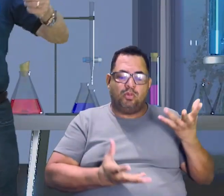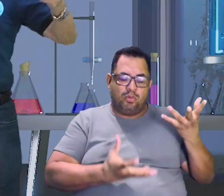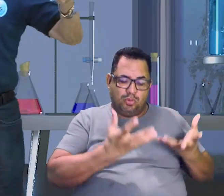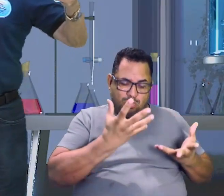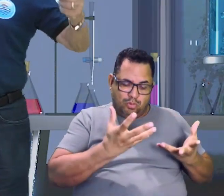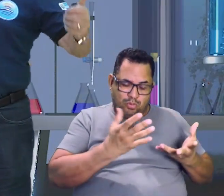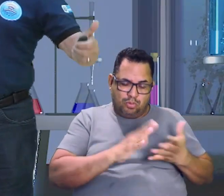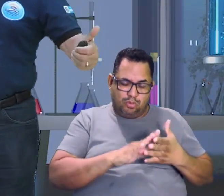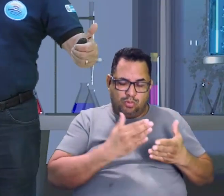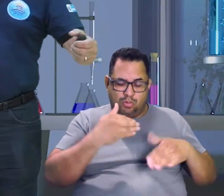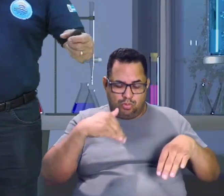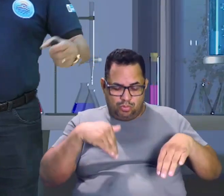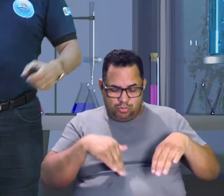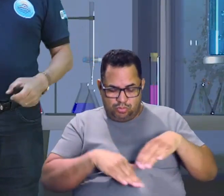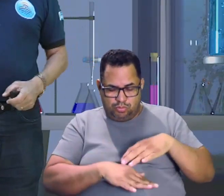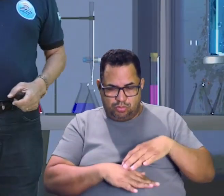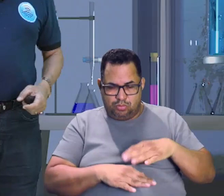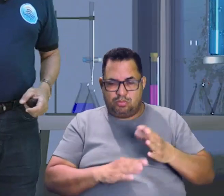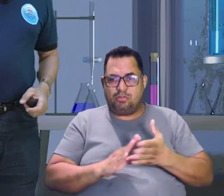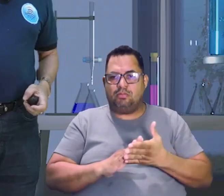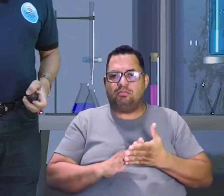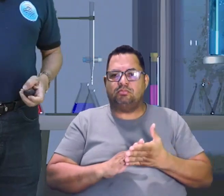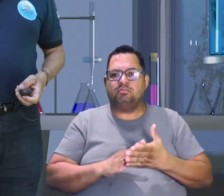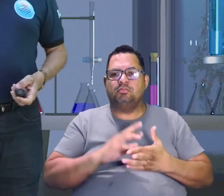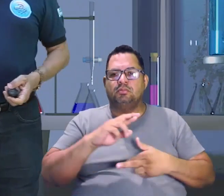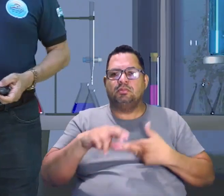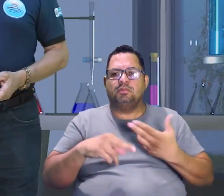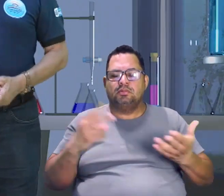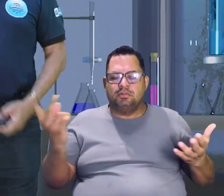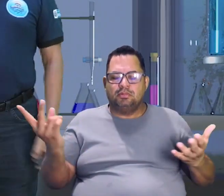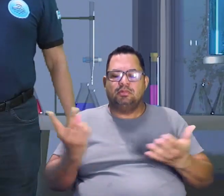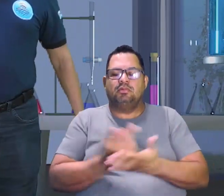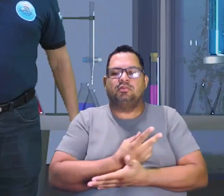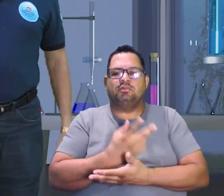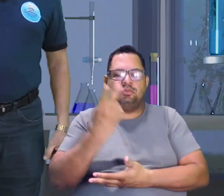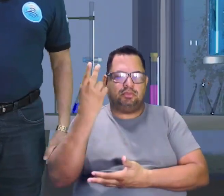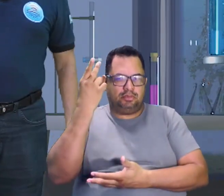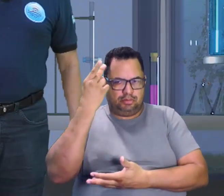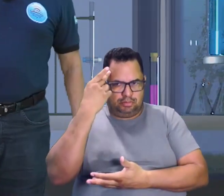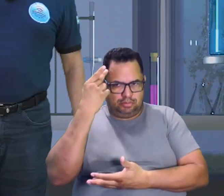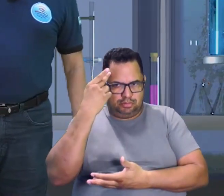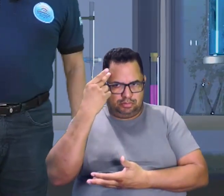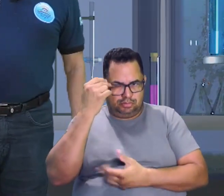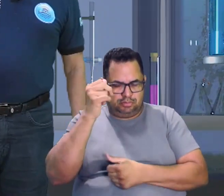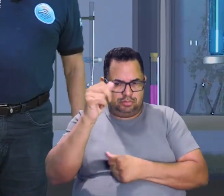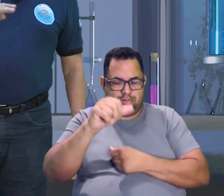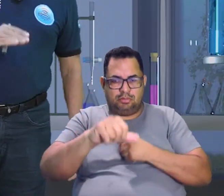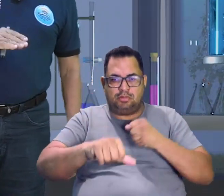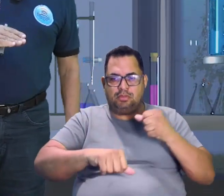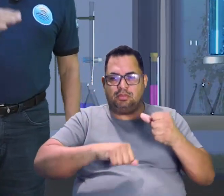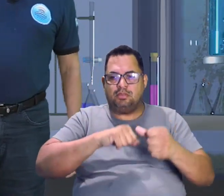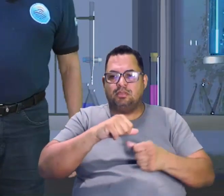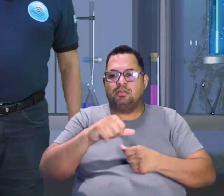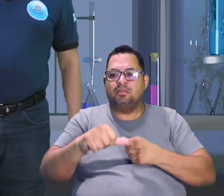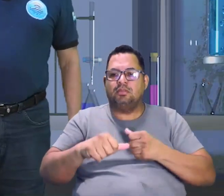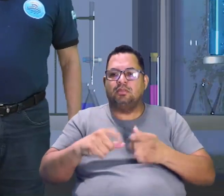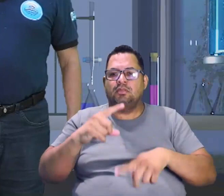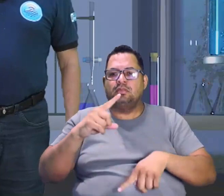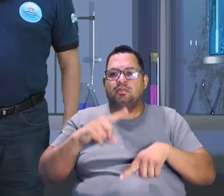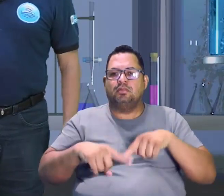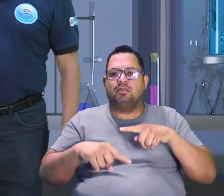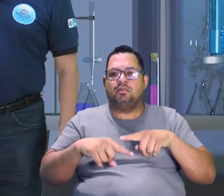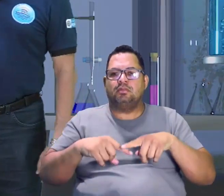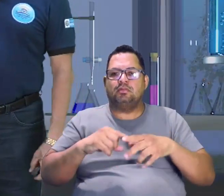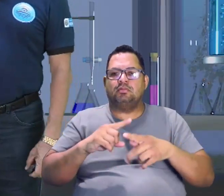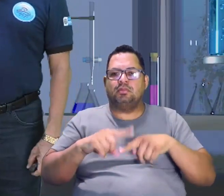ou seja só enterrada, as reações vão acontecer. Que são o quê? Transformações de matéria em outro tipo